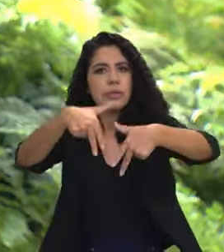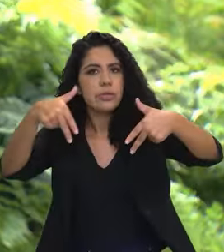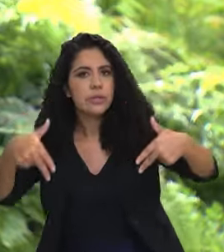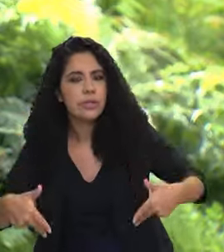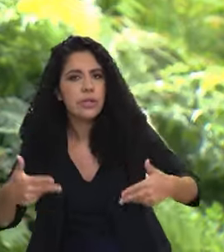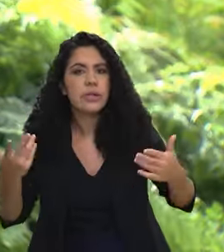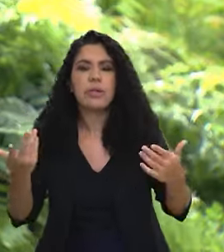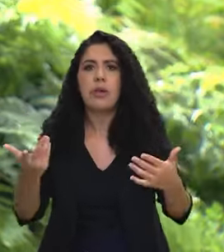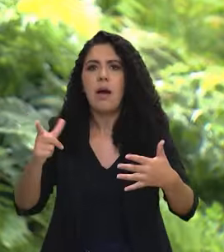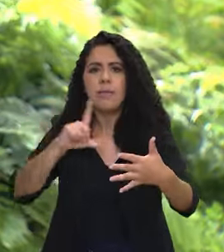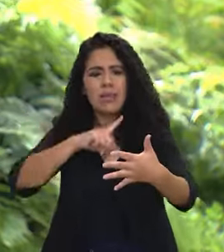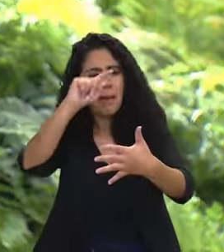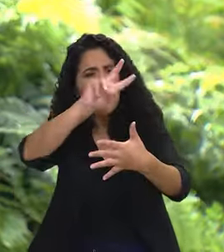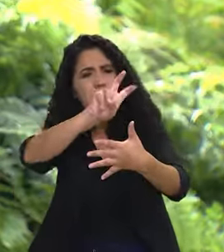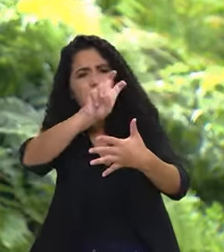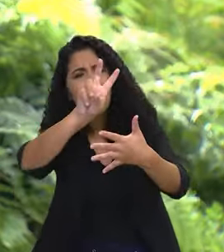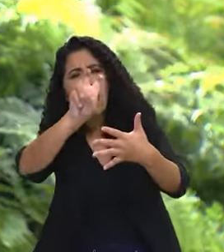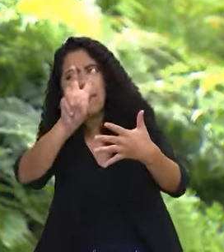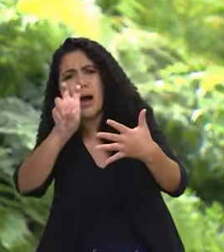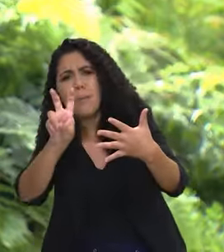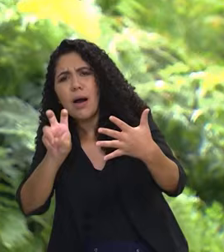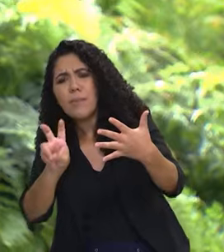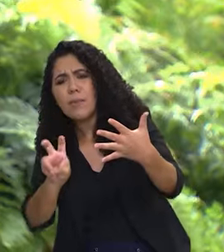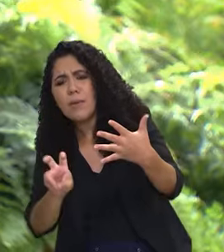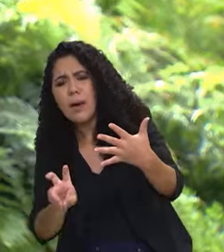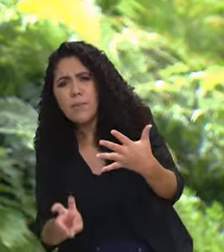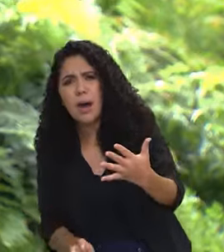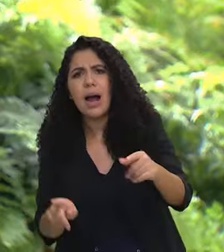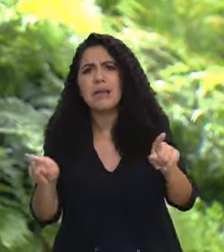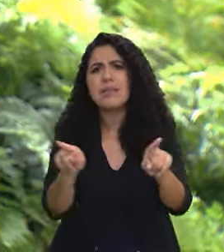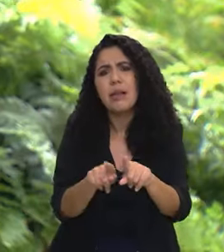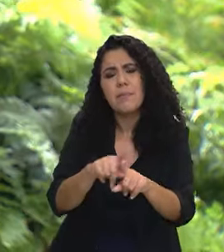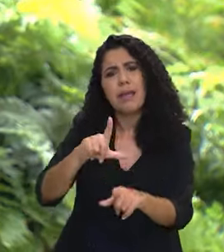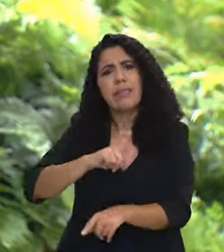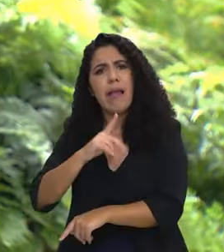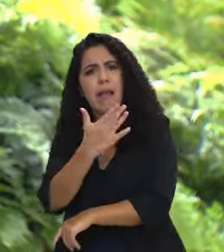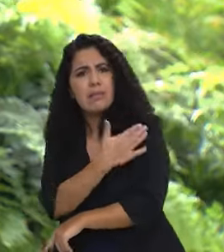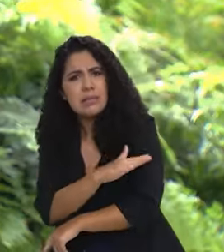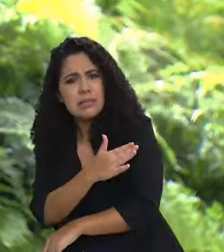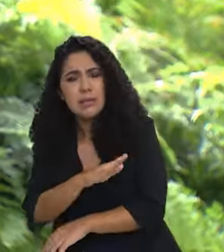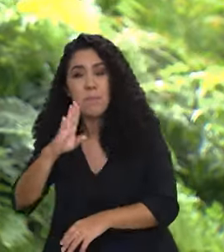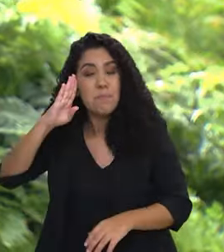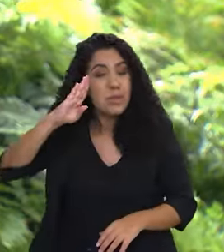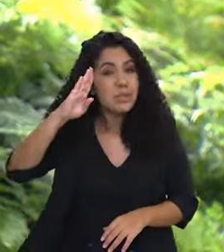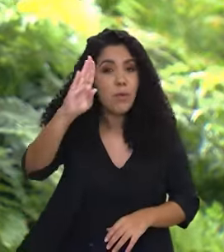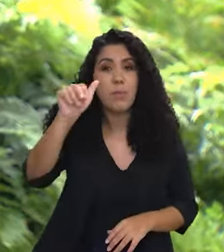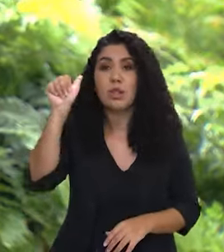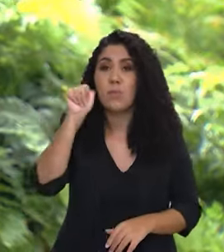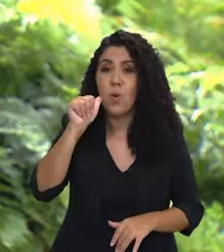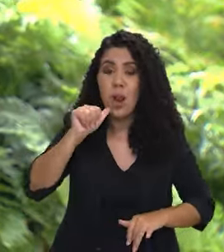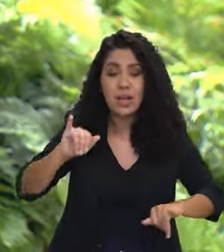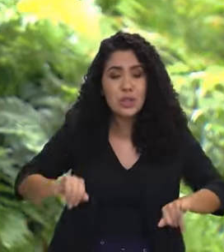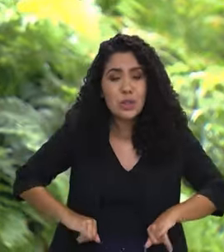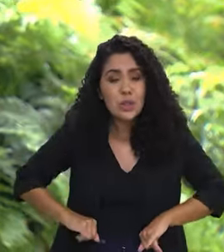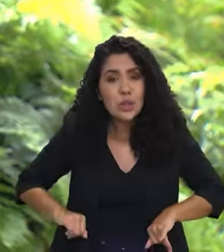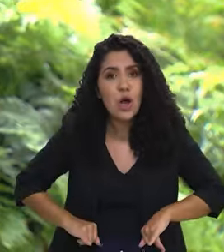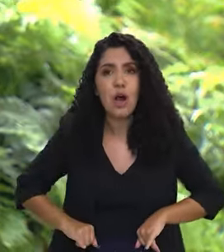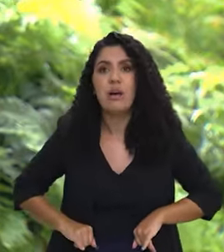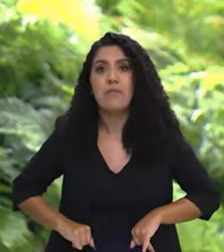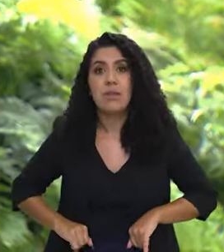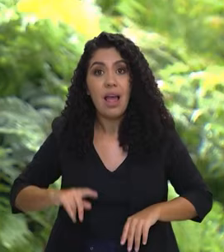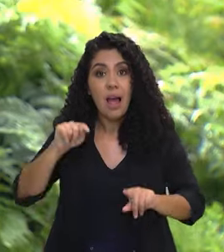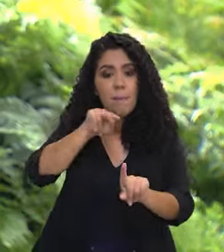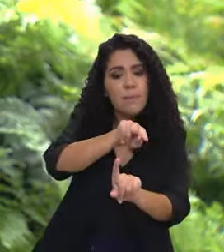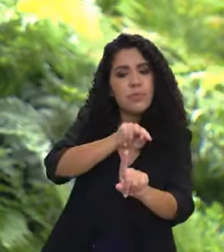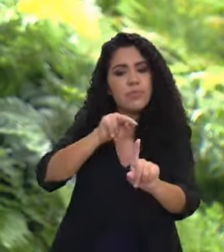etnia, atravessam as discriminações que certos grupos, especialmente as mulheres, sofrem, essa